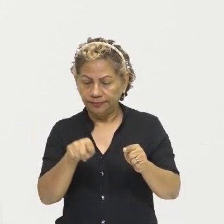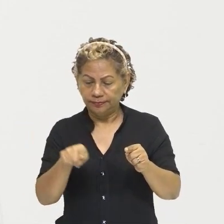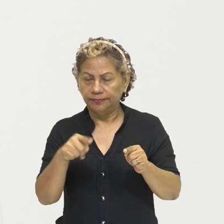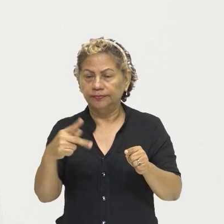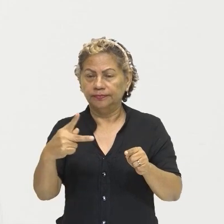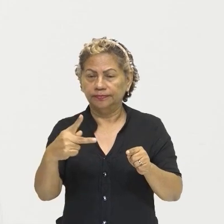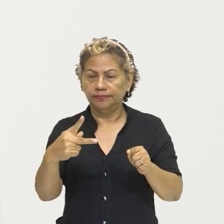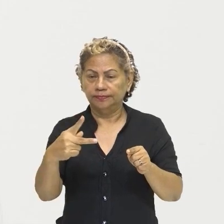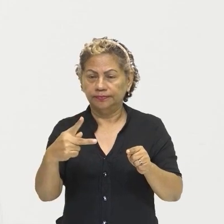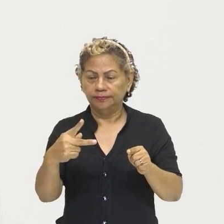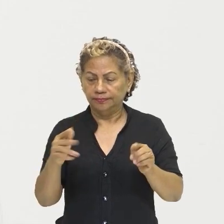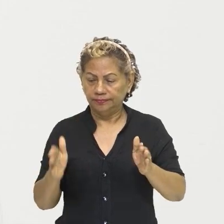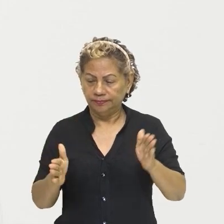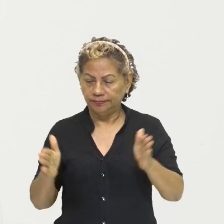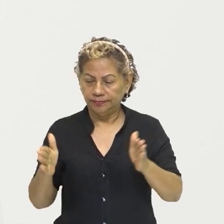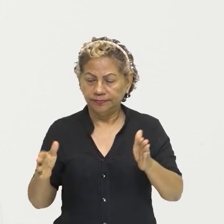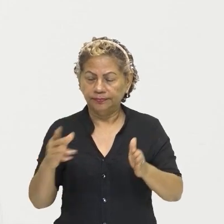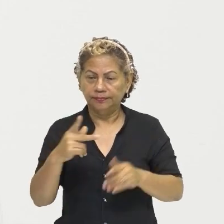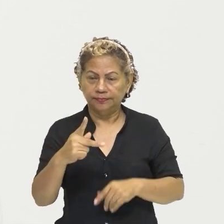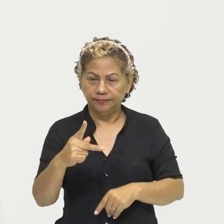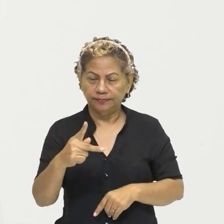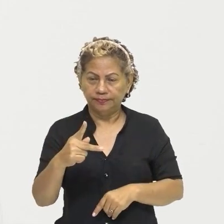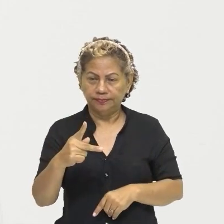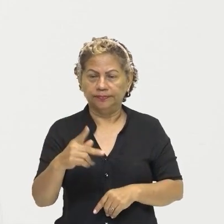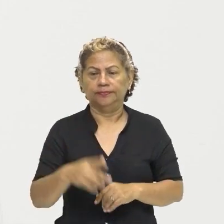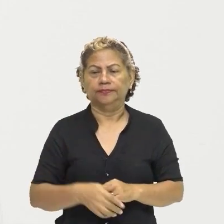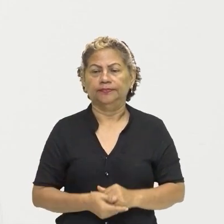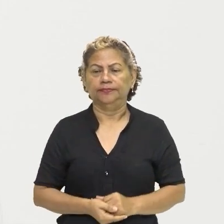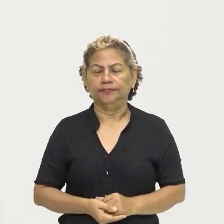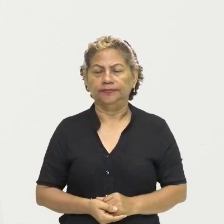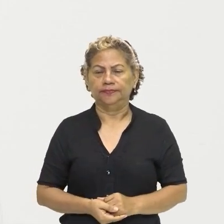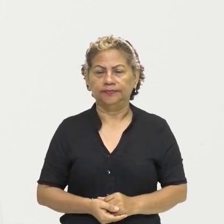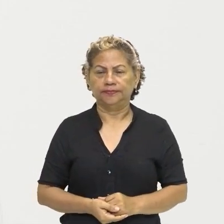legal? Esse comprimento aí, ele está chamando de P.